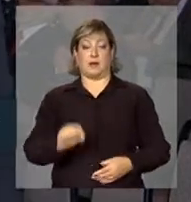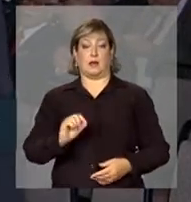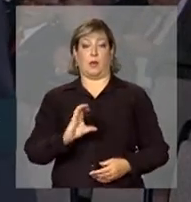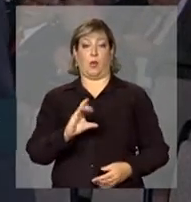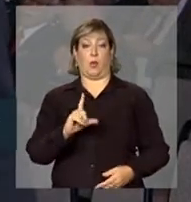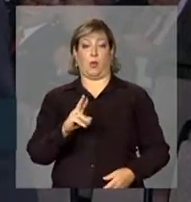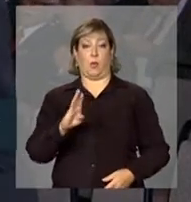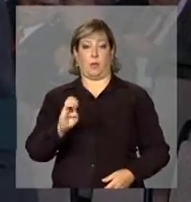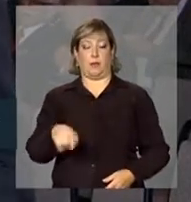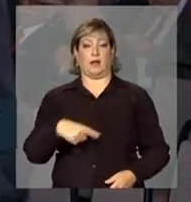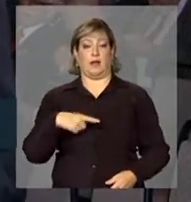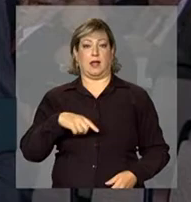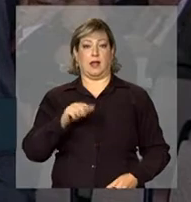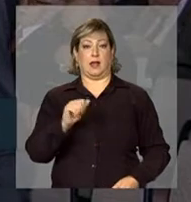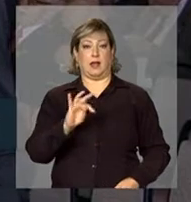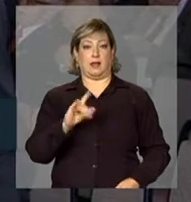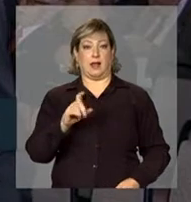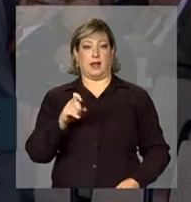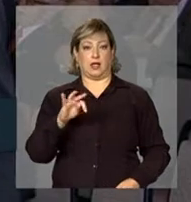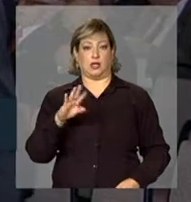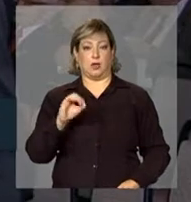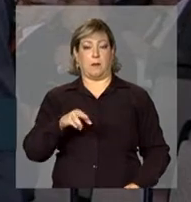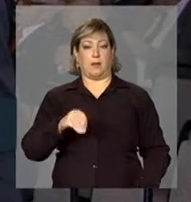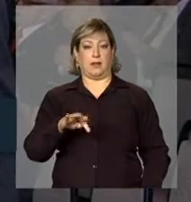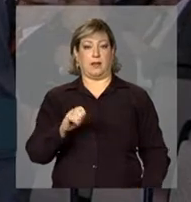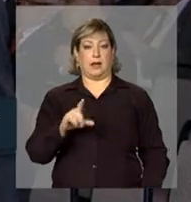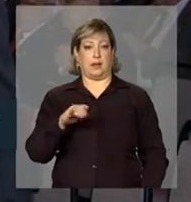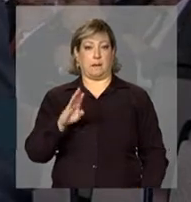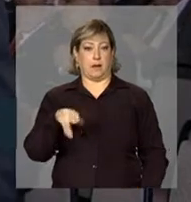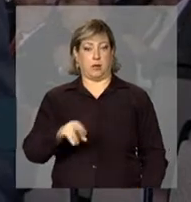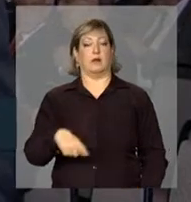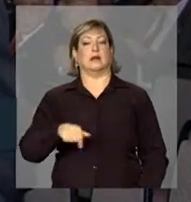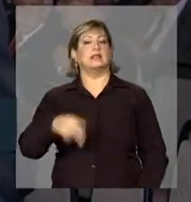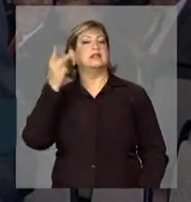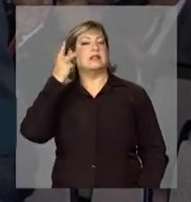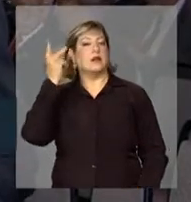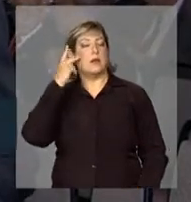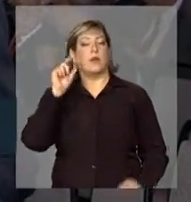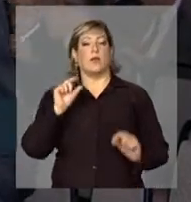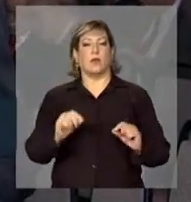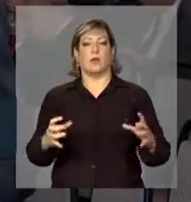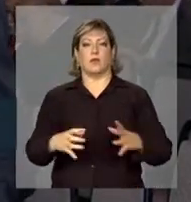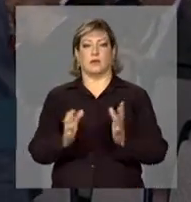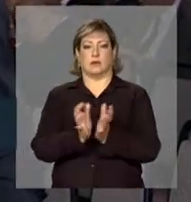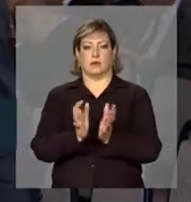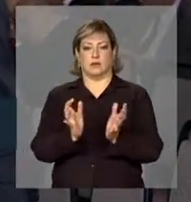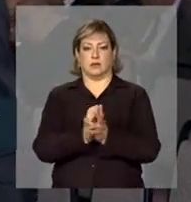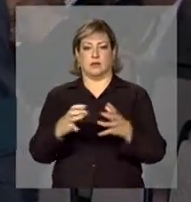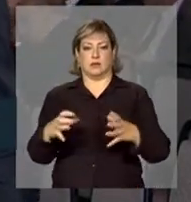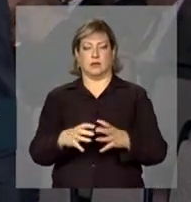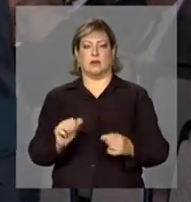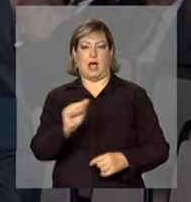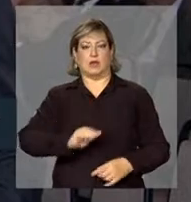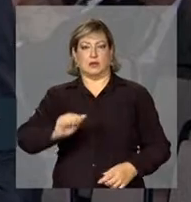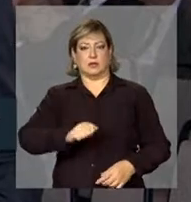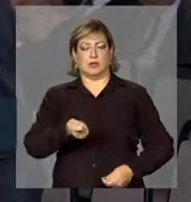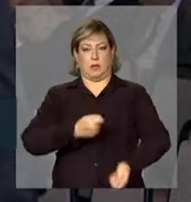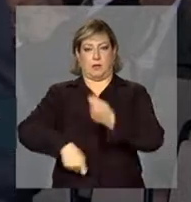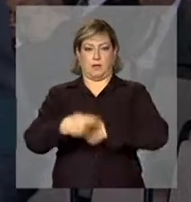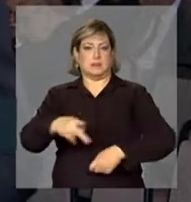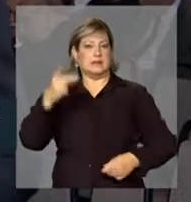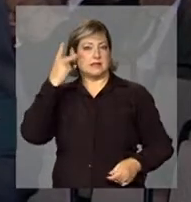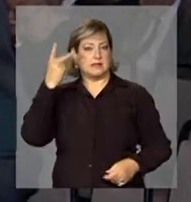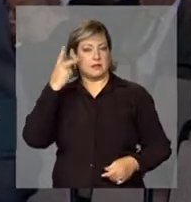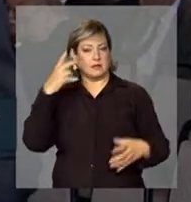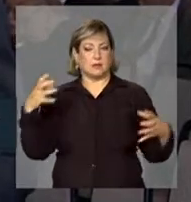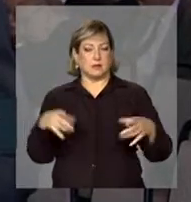Líbano, na capital paulista, a cerimônia de posse da nova diretoria da Federação das Associações Comerciais do Estado de São Paulo e